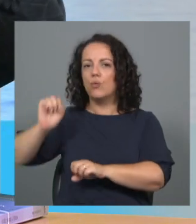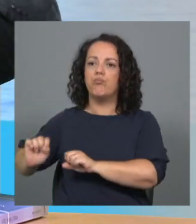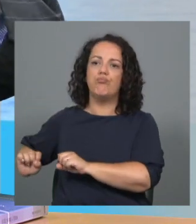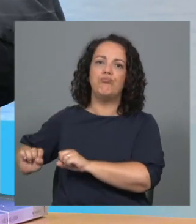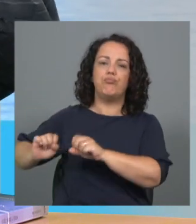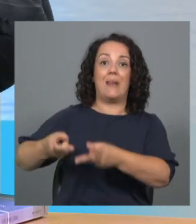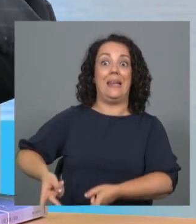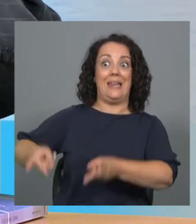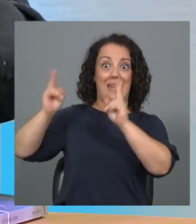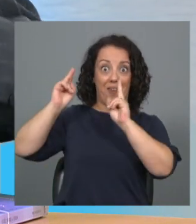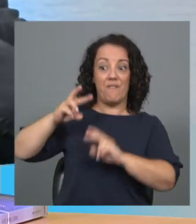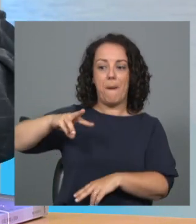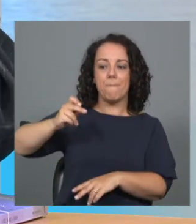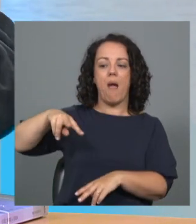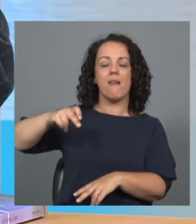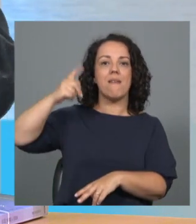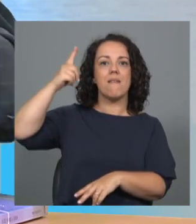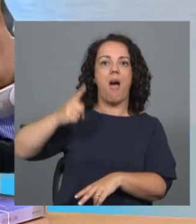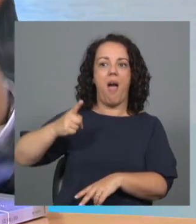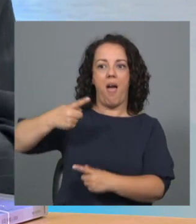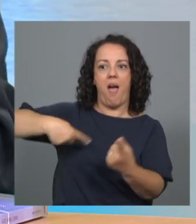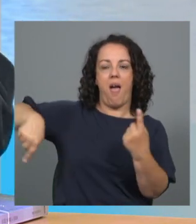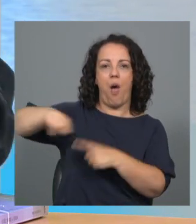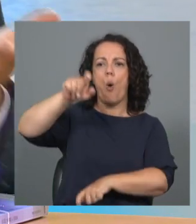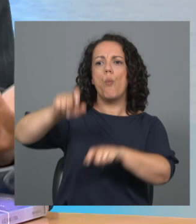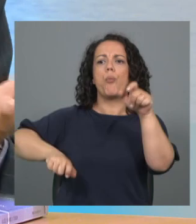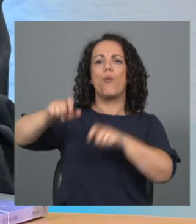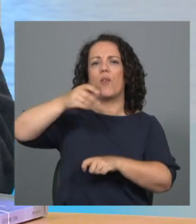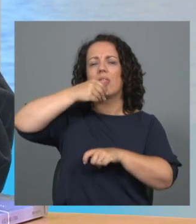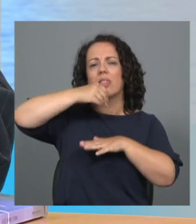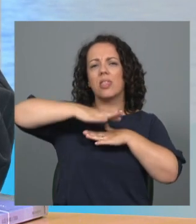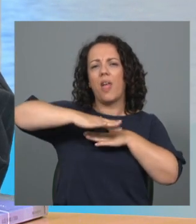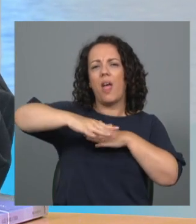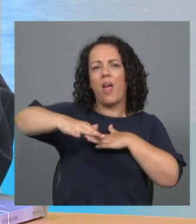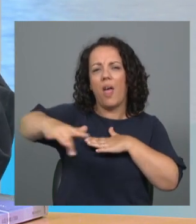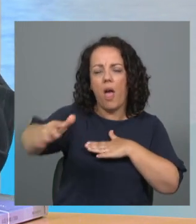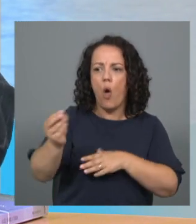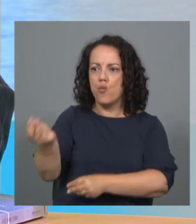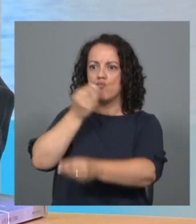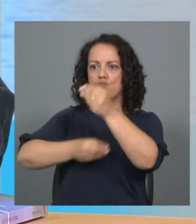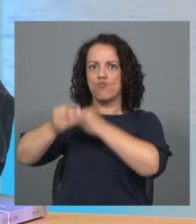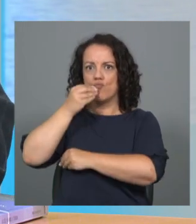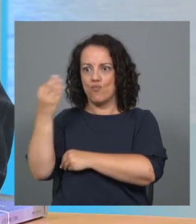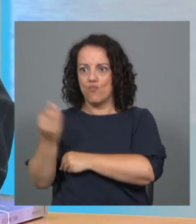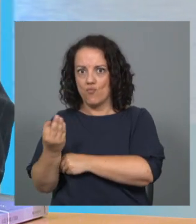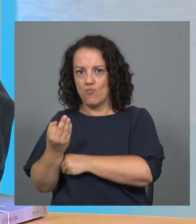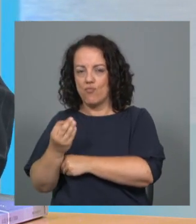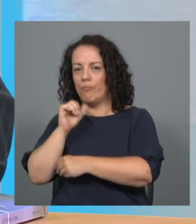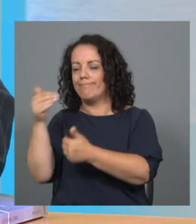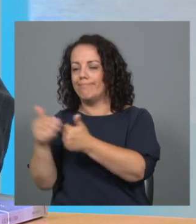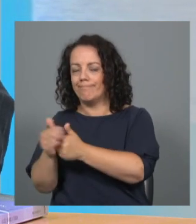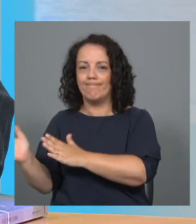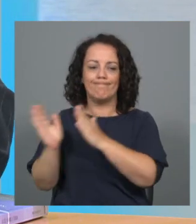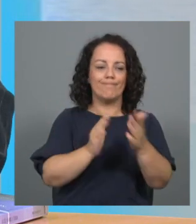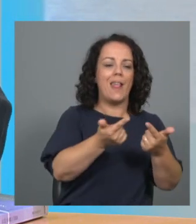esse alimento que o povo de Israel experimentou ao longo do deserto do Sinai, e agora um novo alimento, naturalmente que é uma